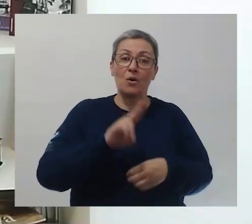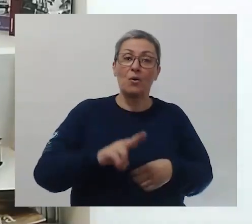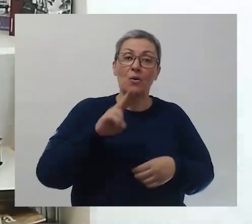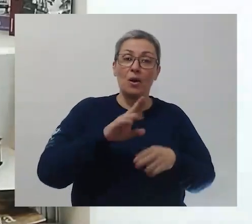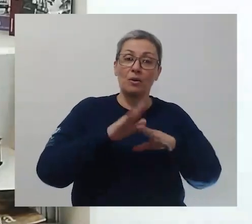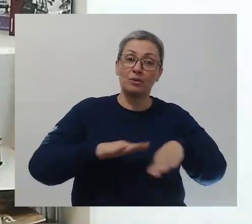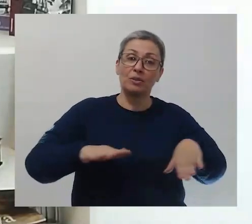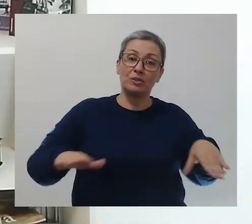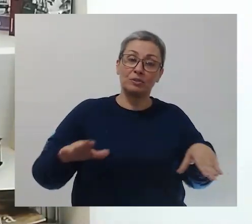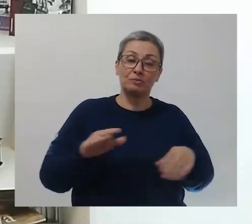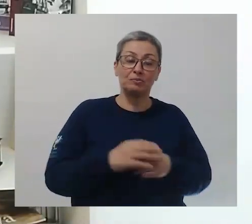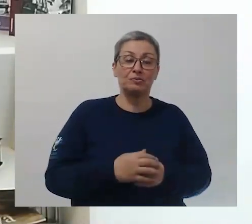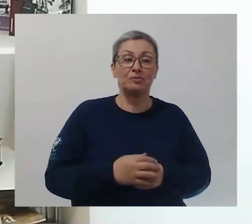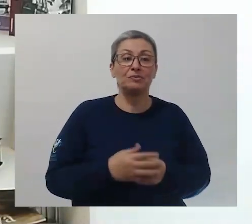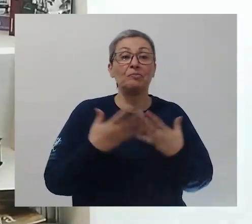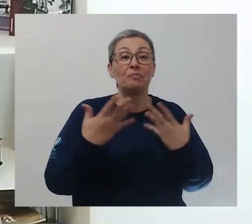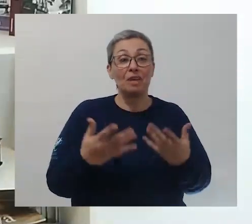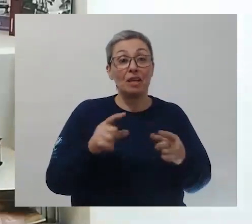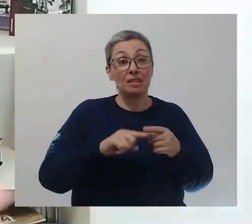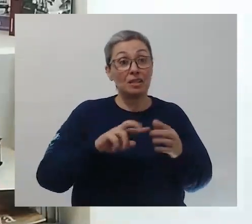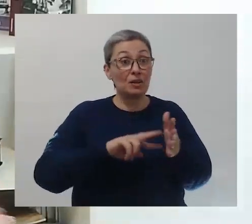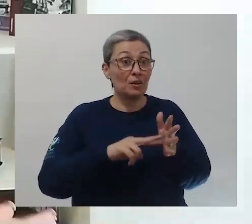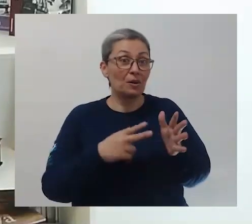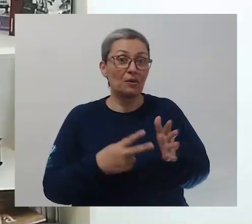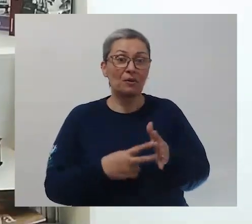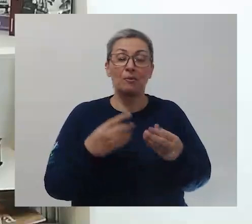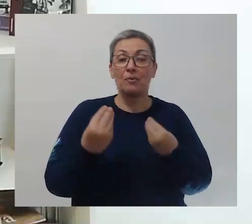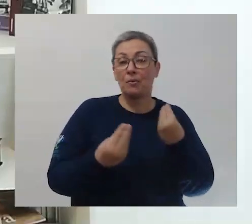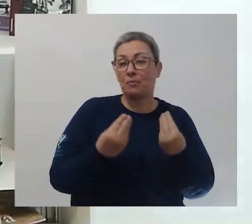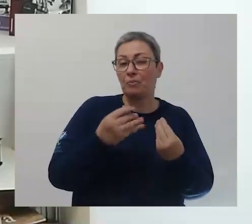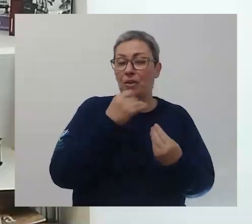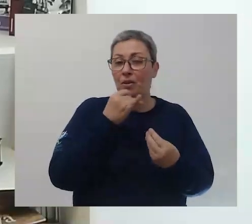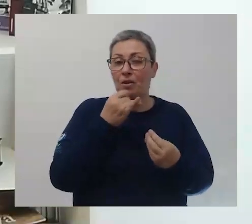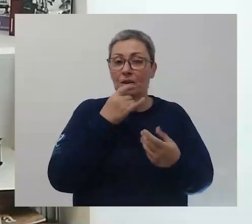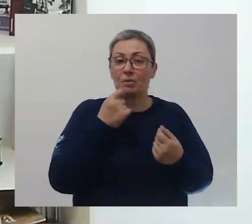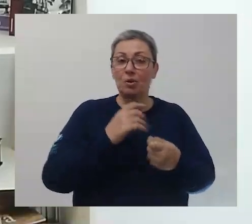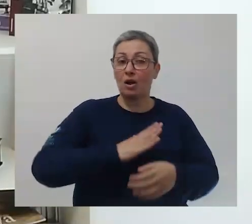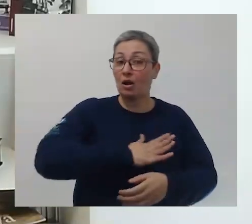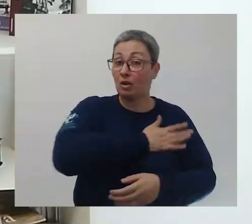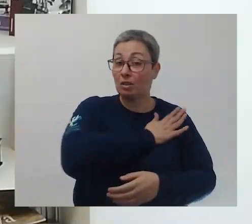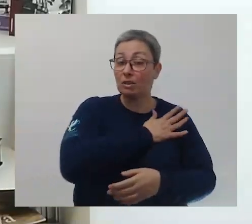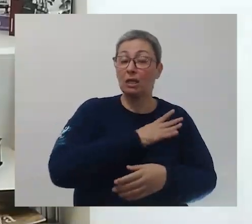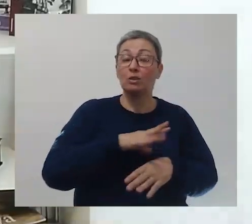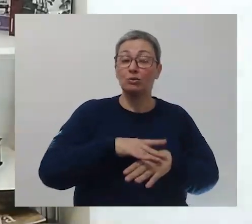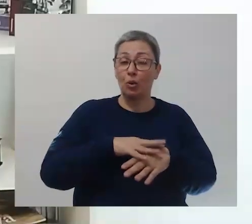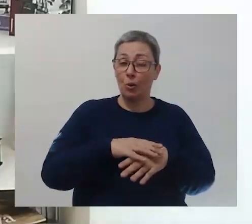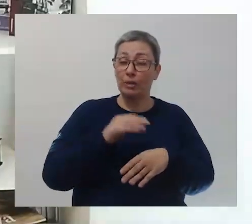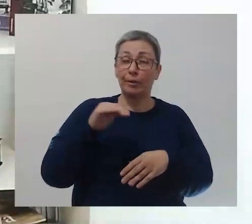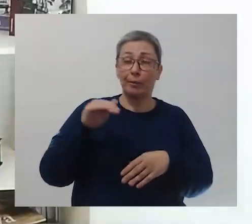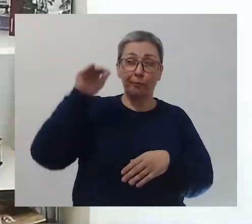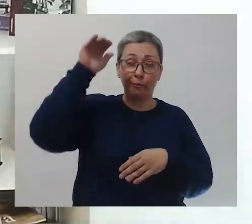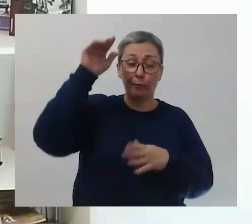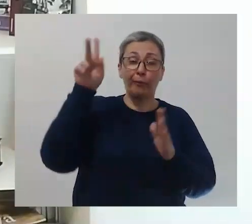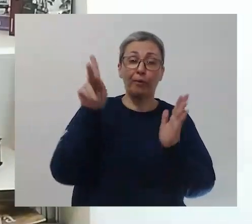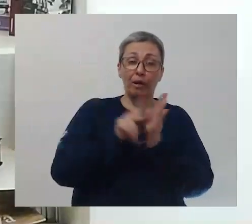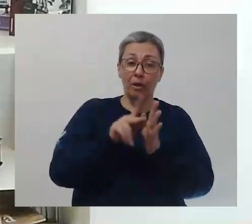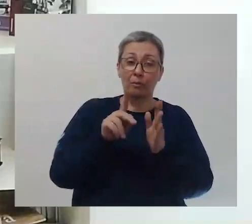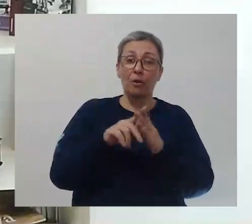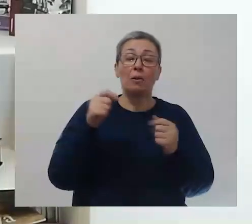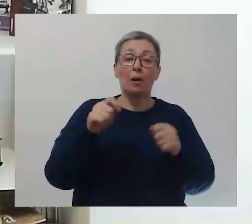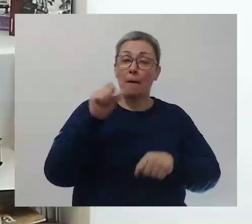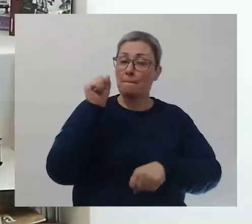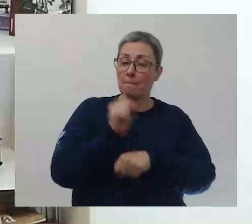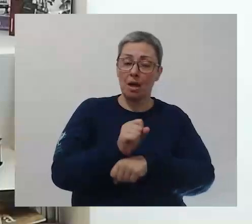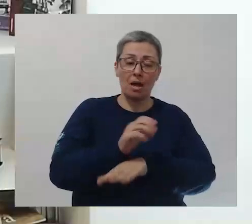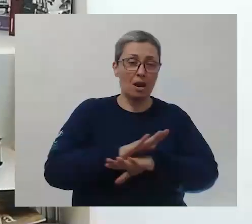to spread it. Em português, seria algo como: o racismo é uma doença dos adultos e devemos parar